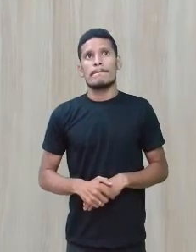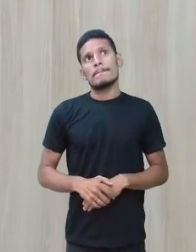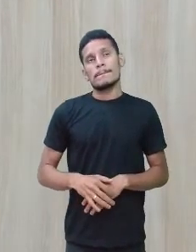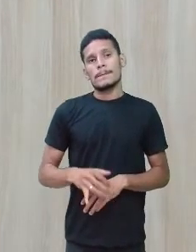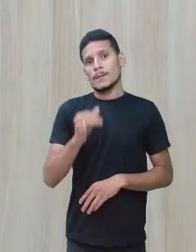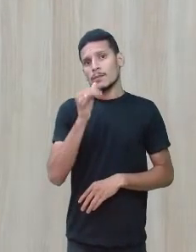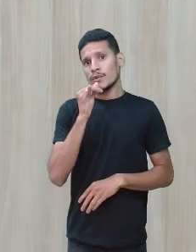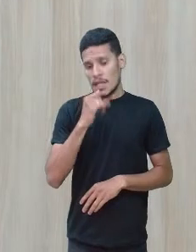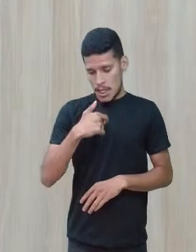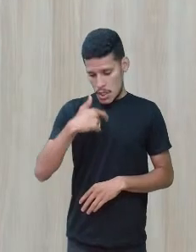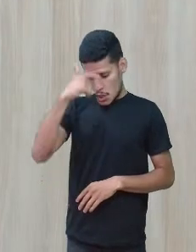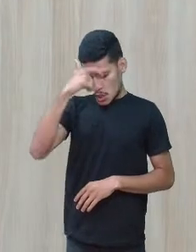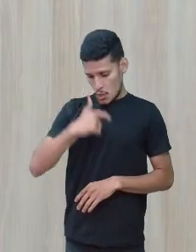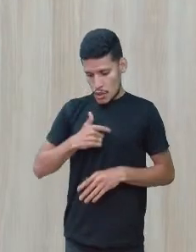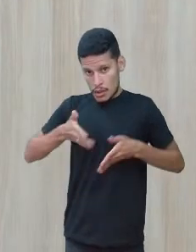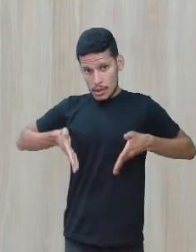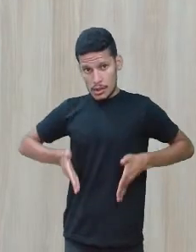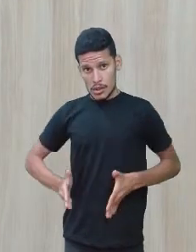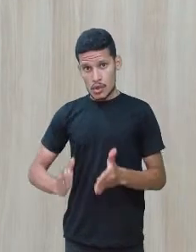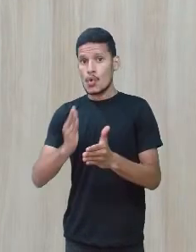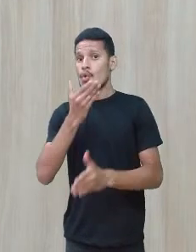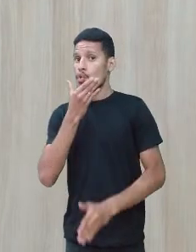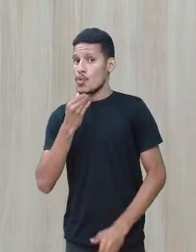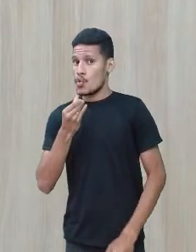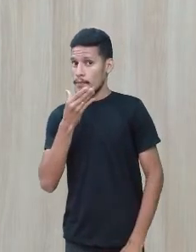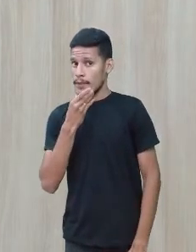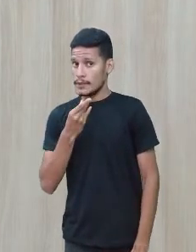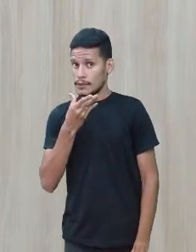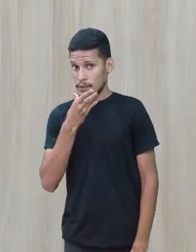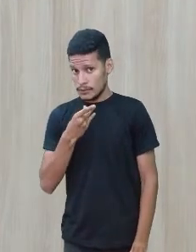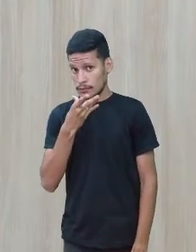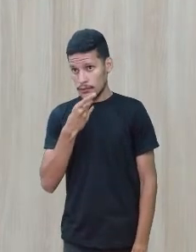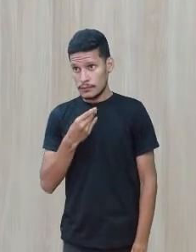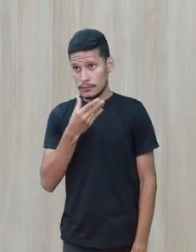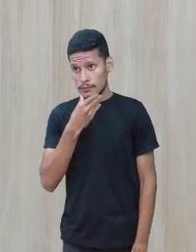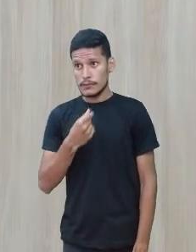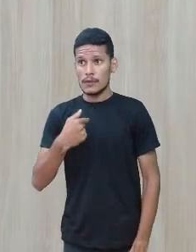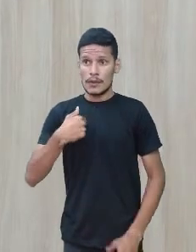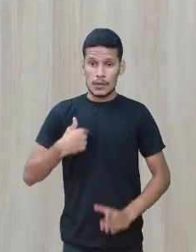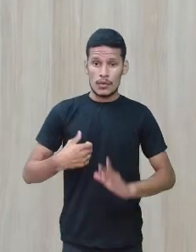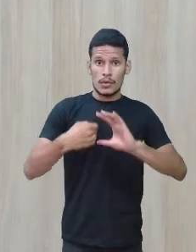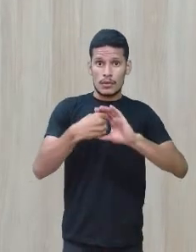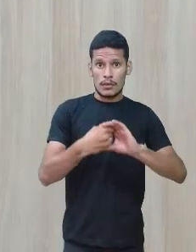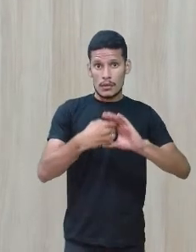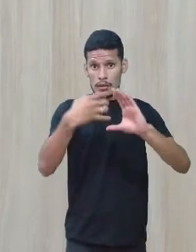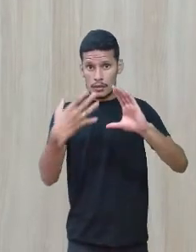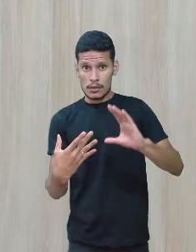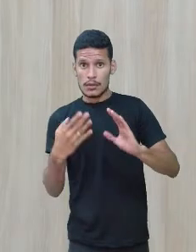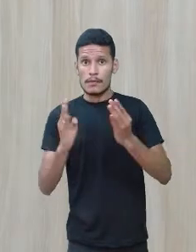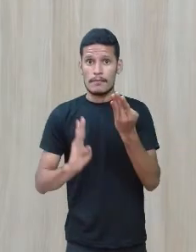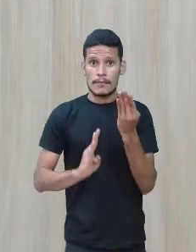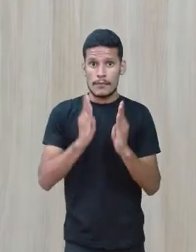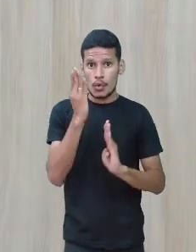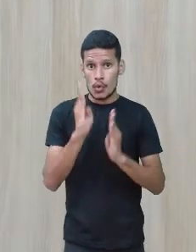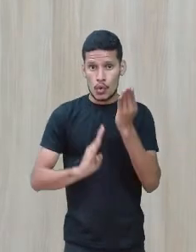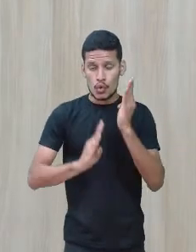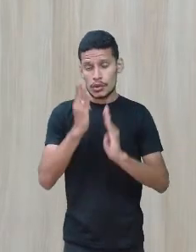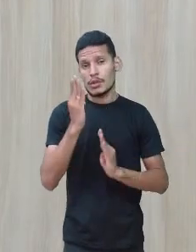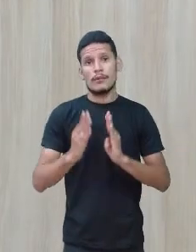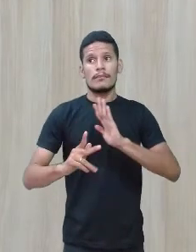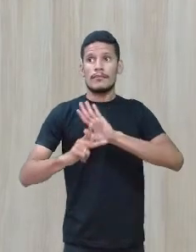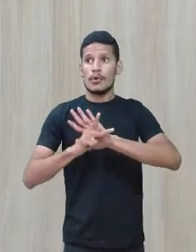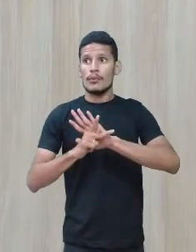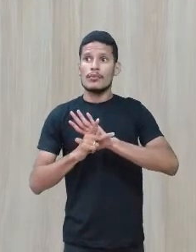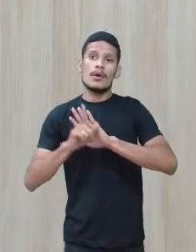eu nasci homem, né, do sexo masculino, que aí eu tenho características biológicas que